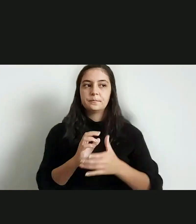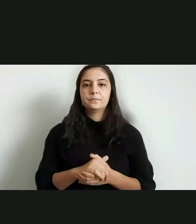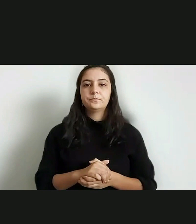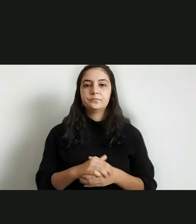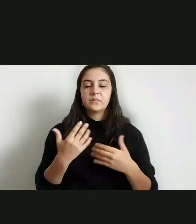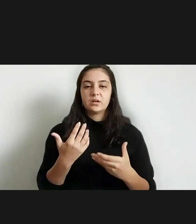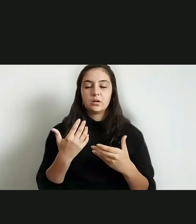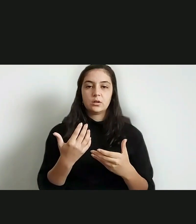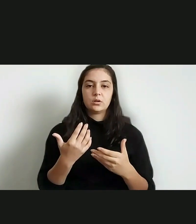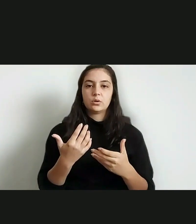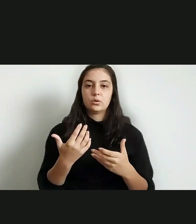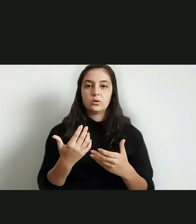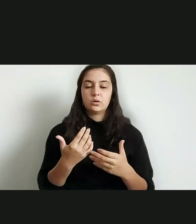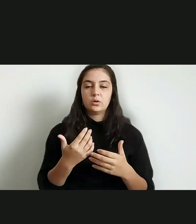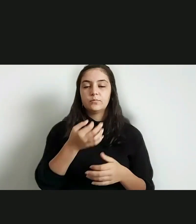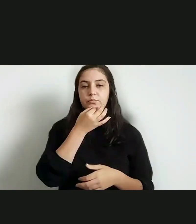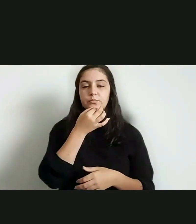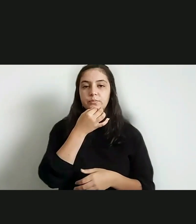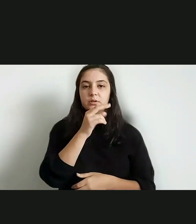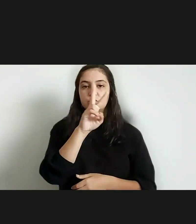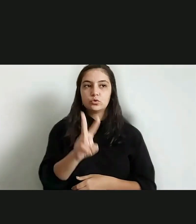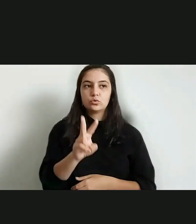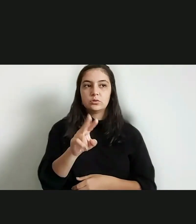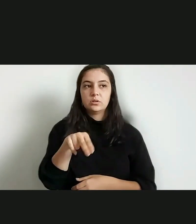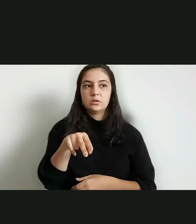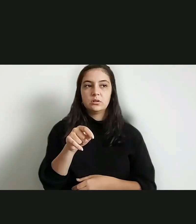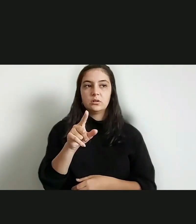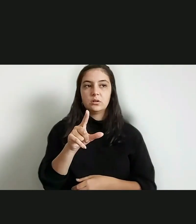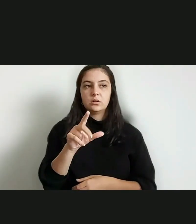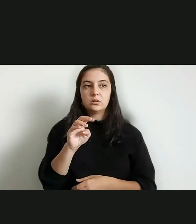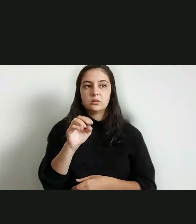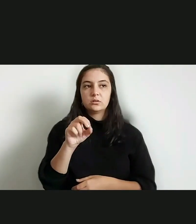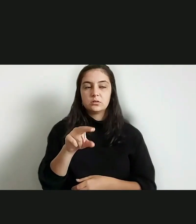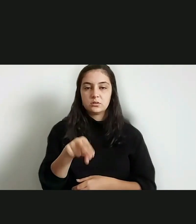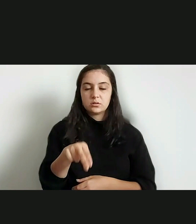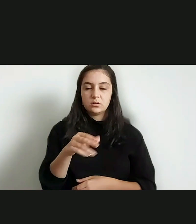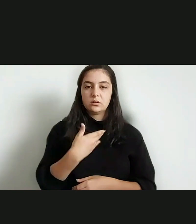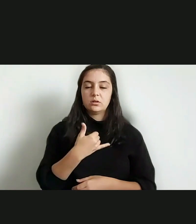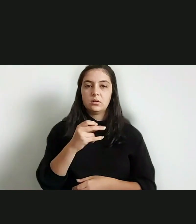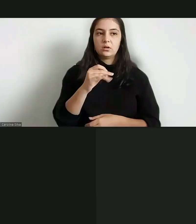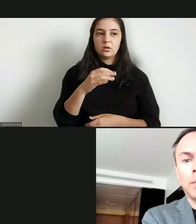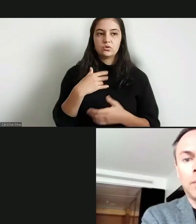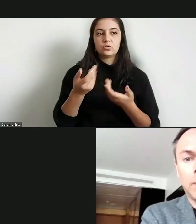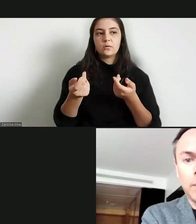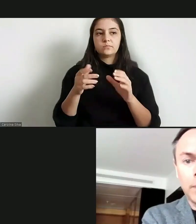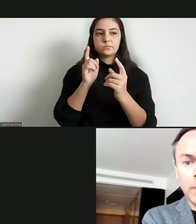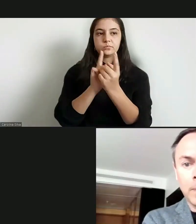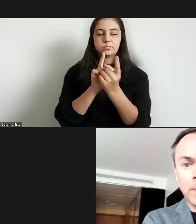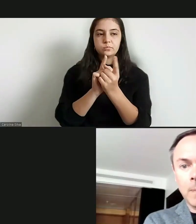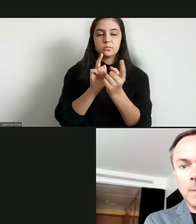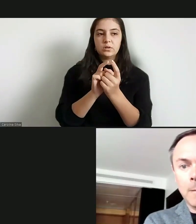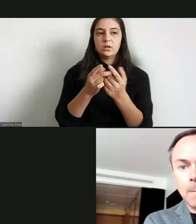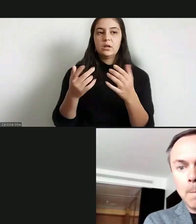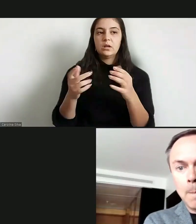ao nosso segundo orador, Nelson Dias, que é consultor de vários organismos internacionais e governos e também membro fundador da